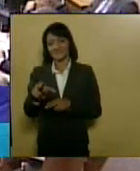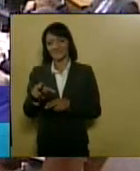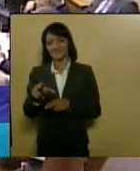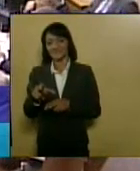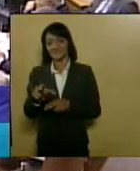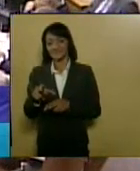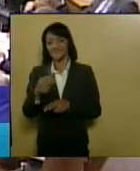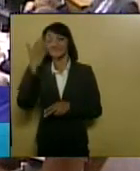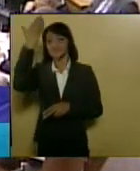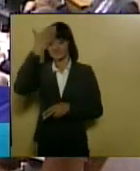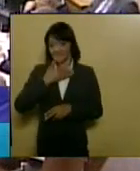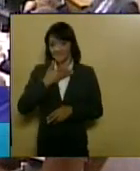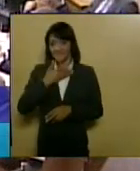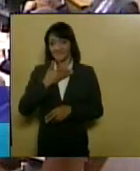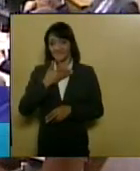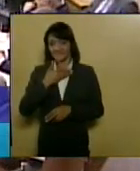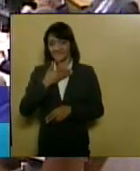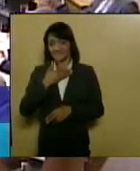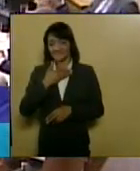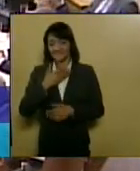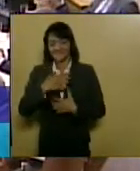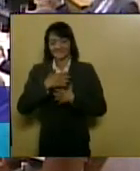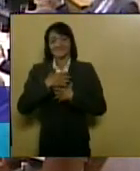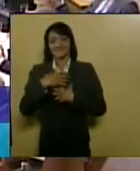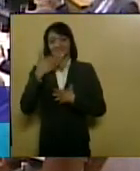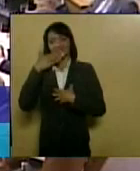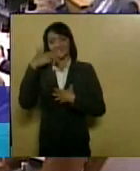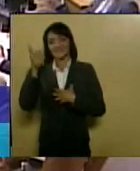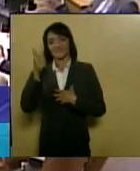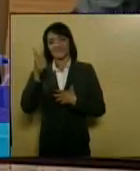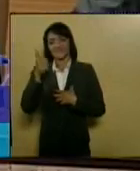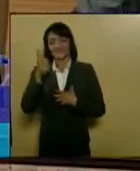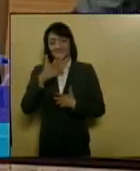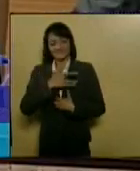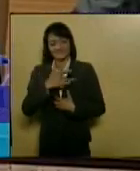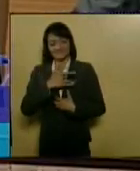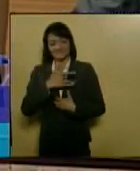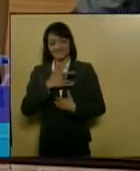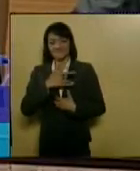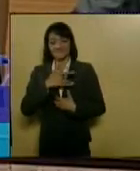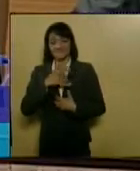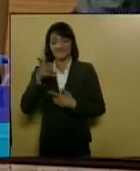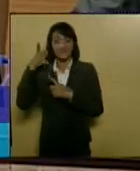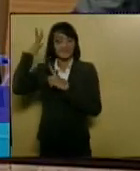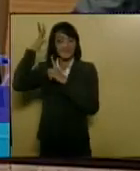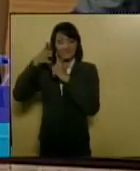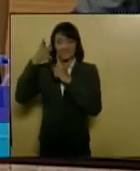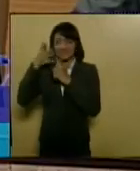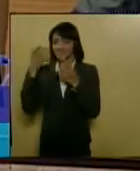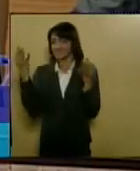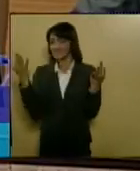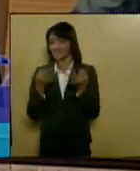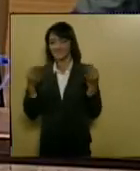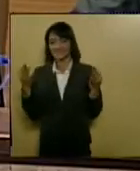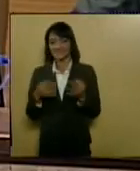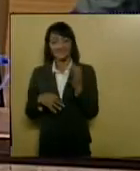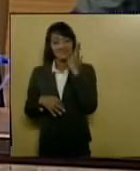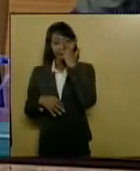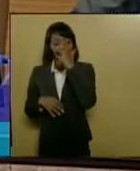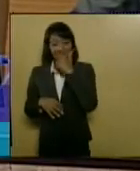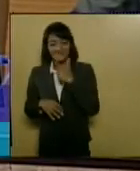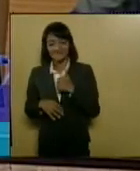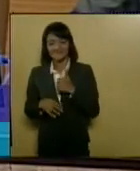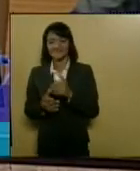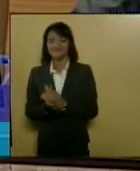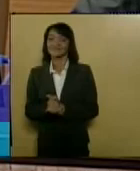Isso é provado, quando se fala com o coração, fala melhor do que lendo. Você deu aqui um belíssimo discurso, você fez aqui uma